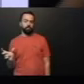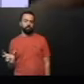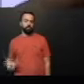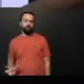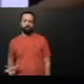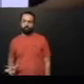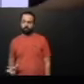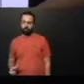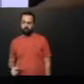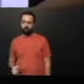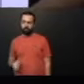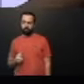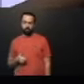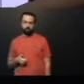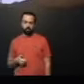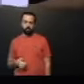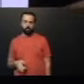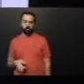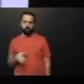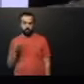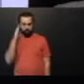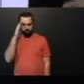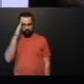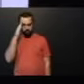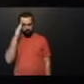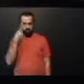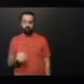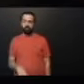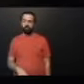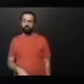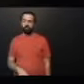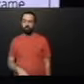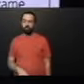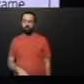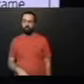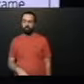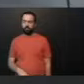flexão e oxítona. Prestaram atenção?